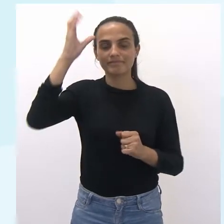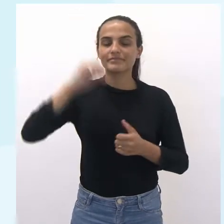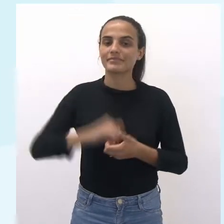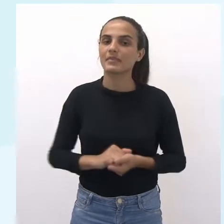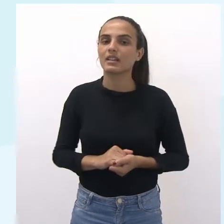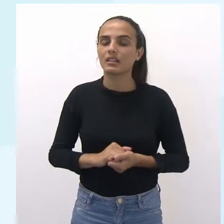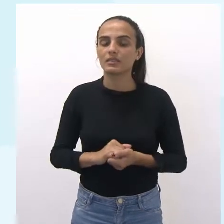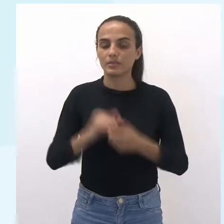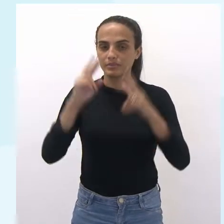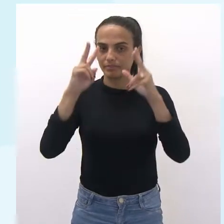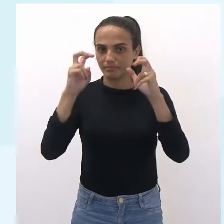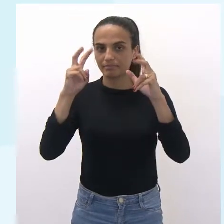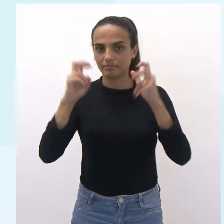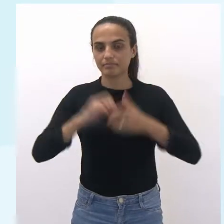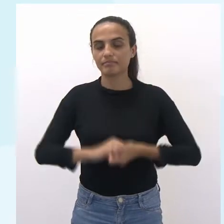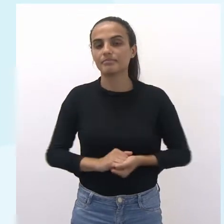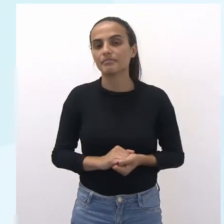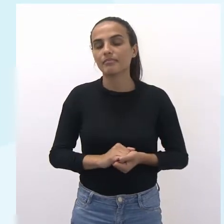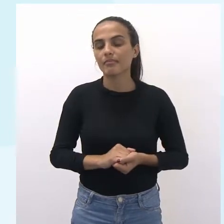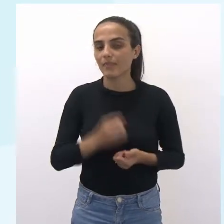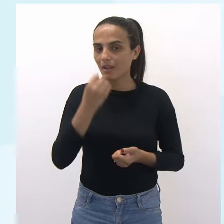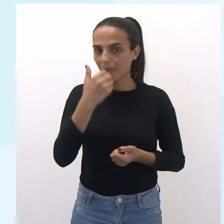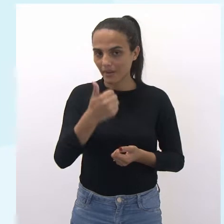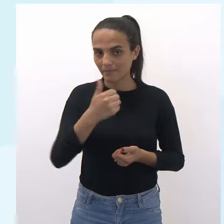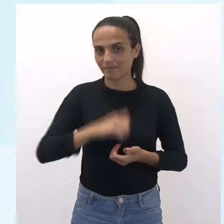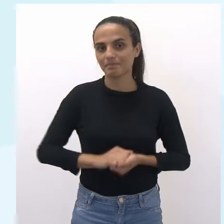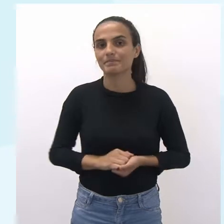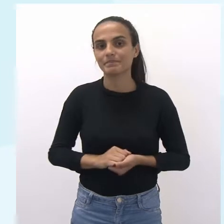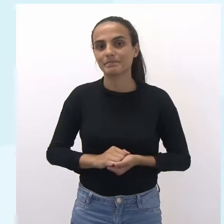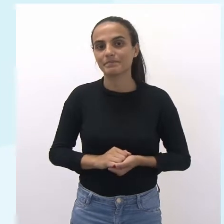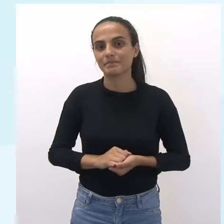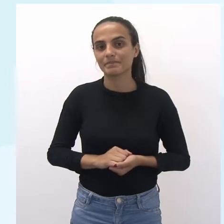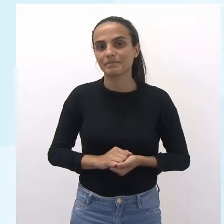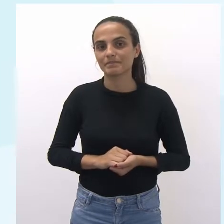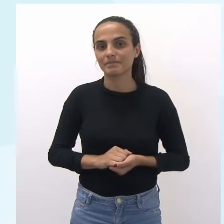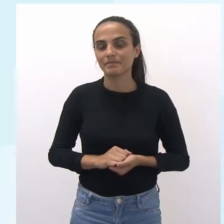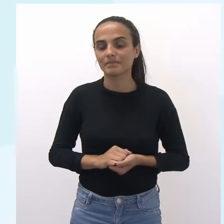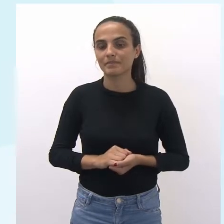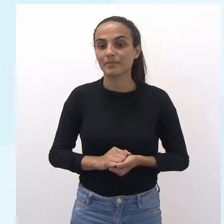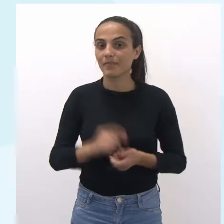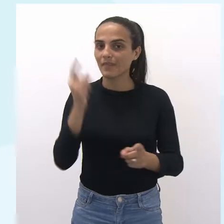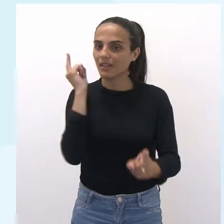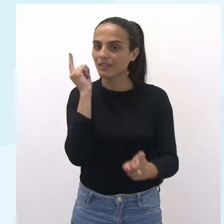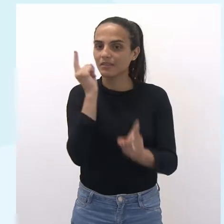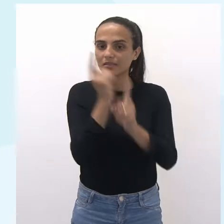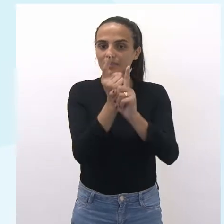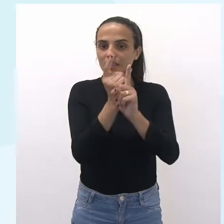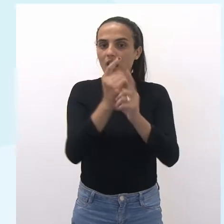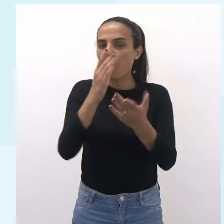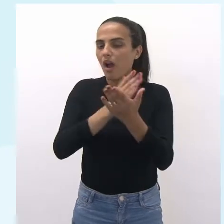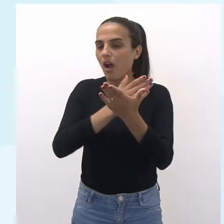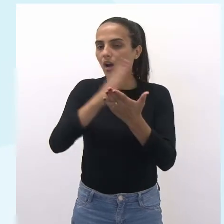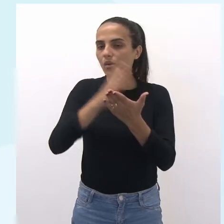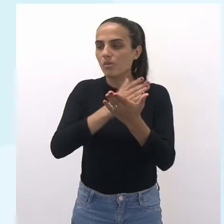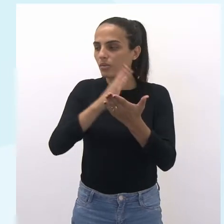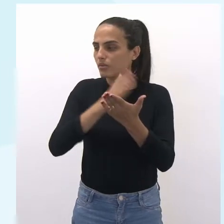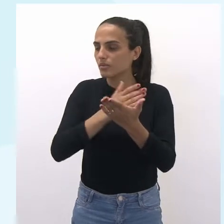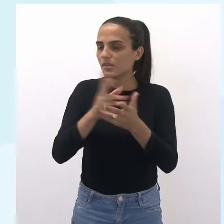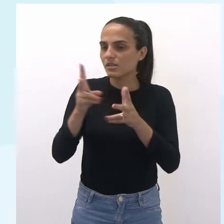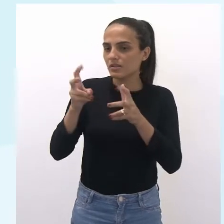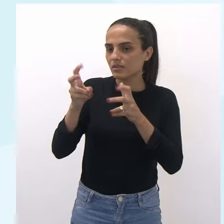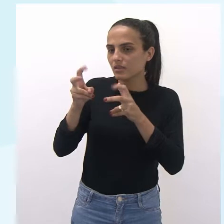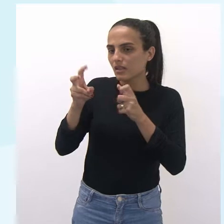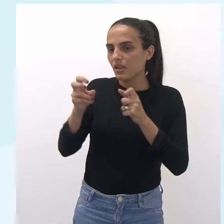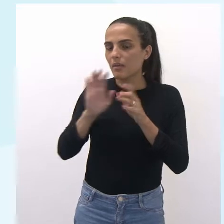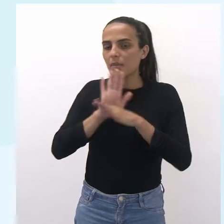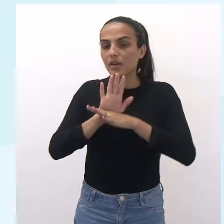aquele mesmo assunto. Tudo bem? A próxima encontrei algumas evidências para apoiar a minha